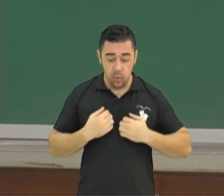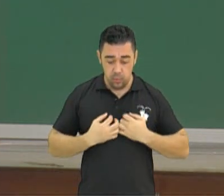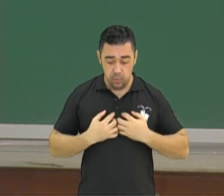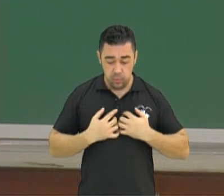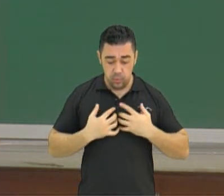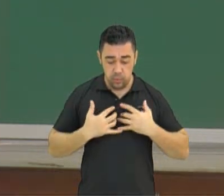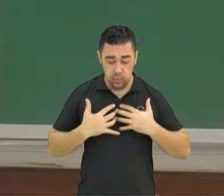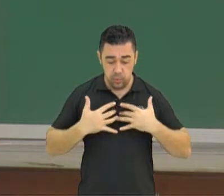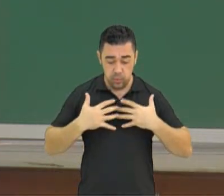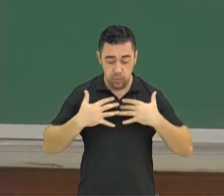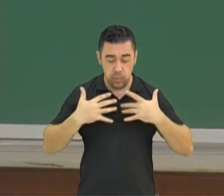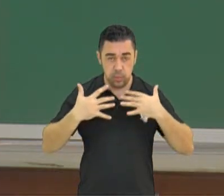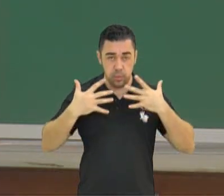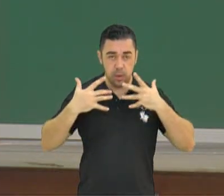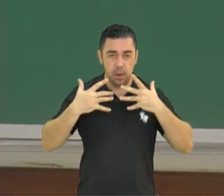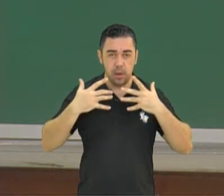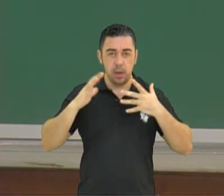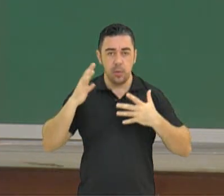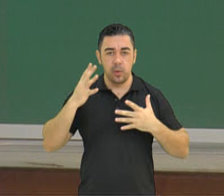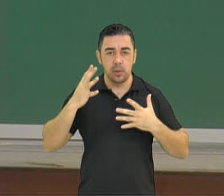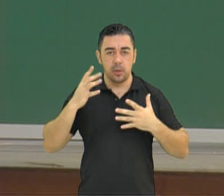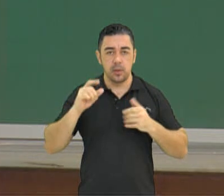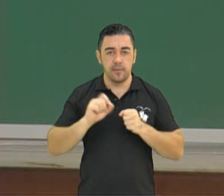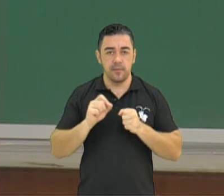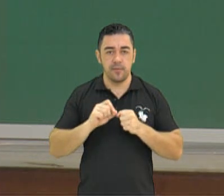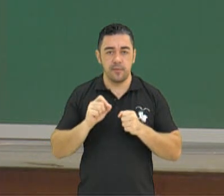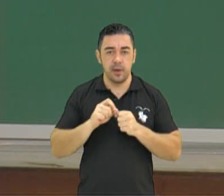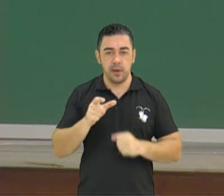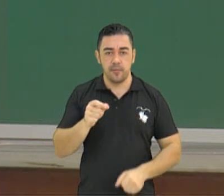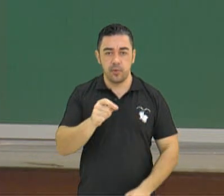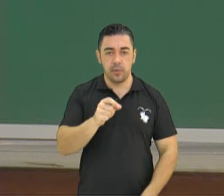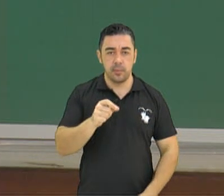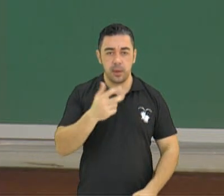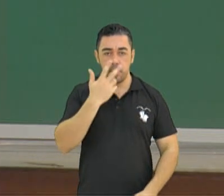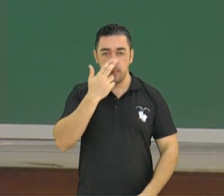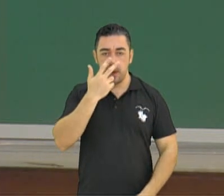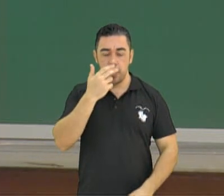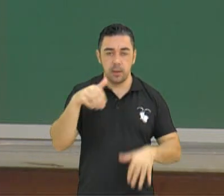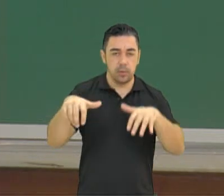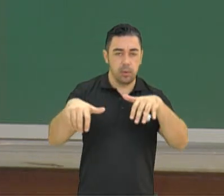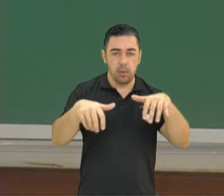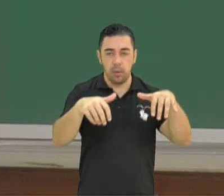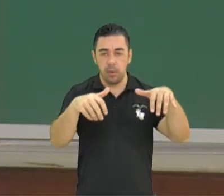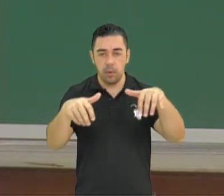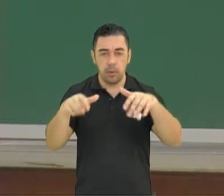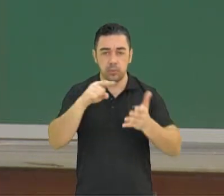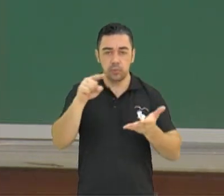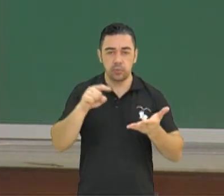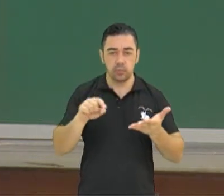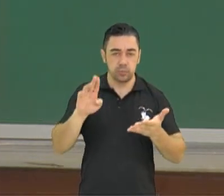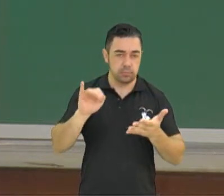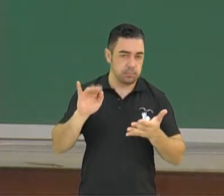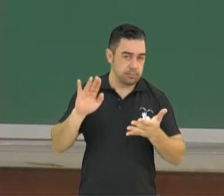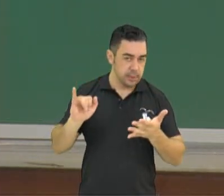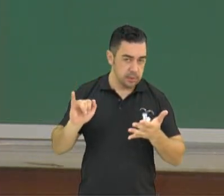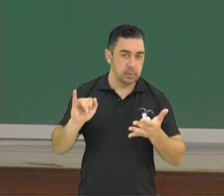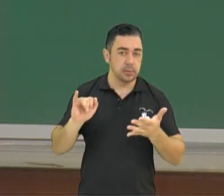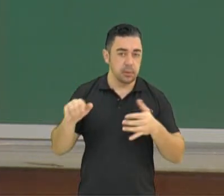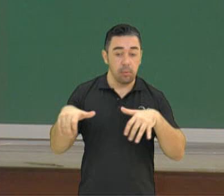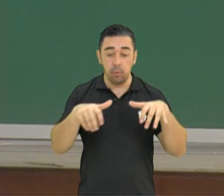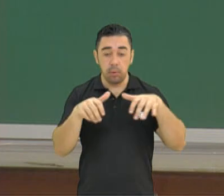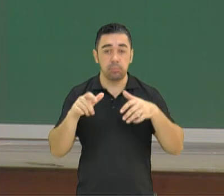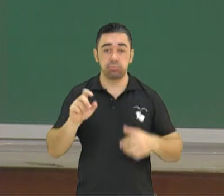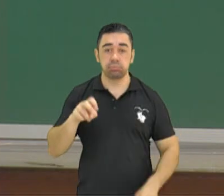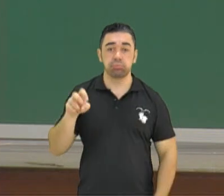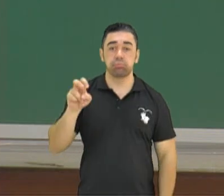Ele aumenta a quantidade dele e ele torna a formiga uma espécie de zumbi. A formiga faz o que ele manda. A formiga vai geralmente para um local mais